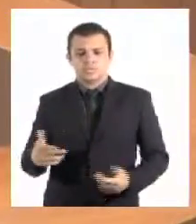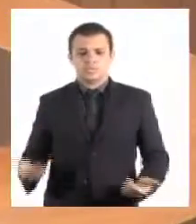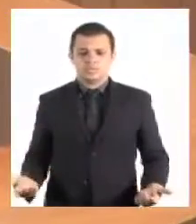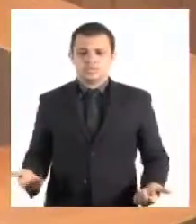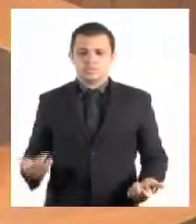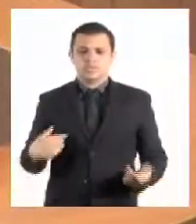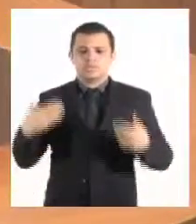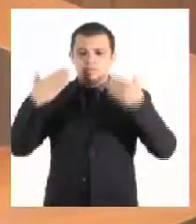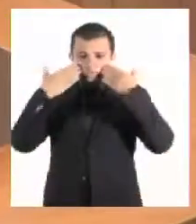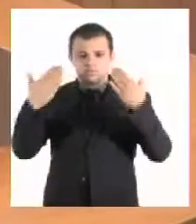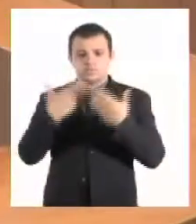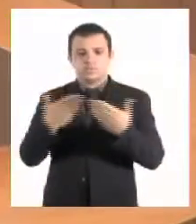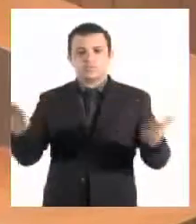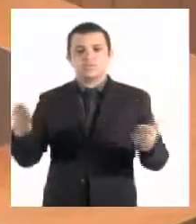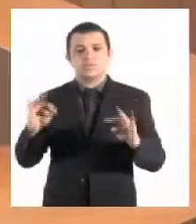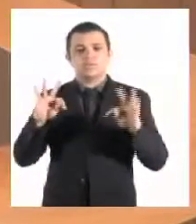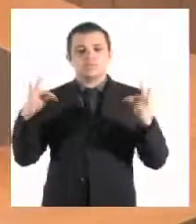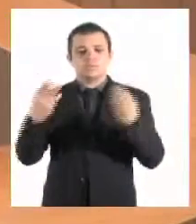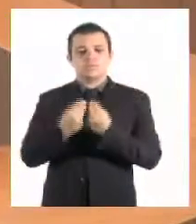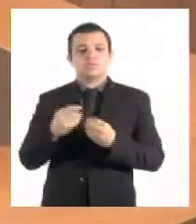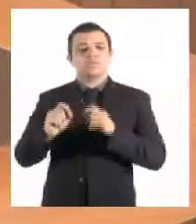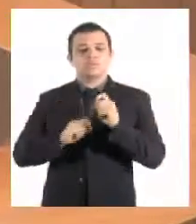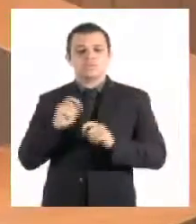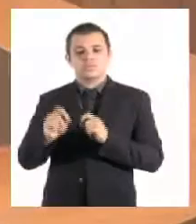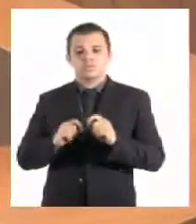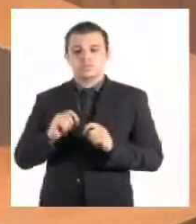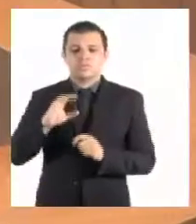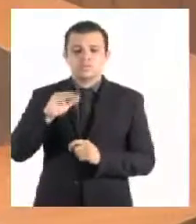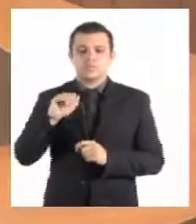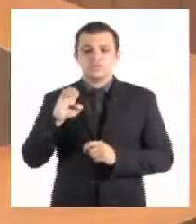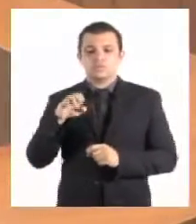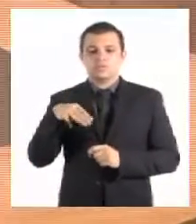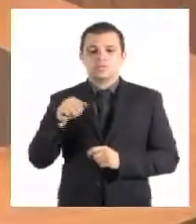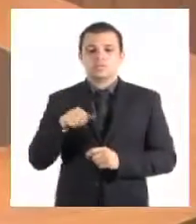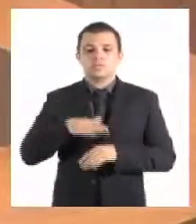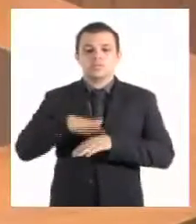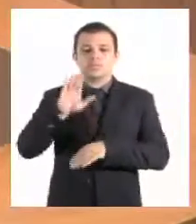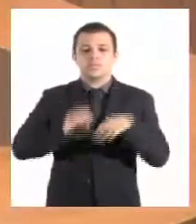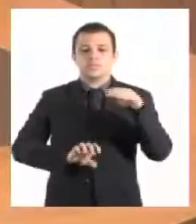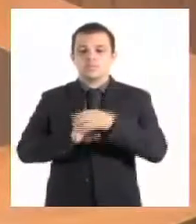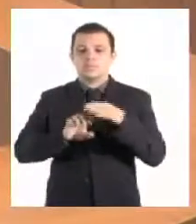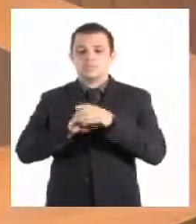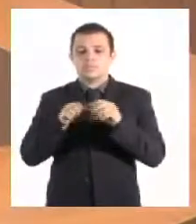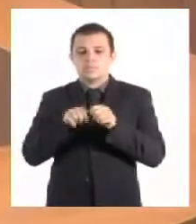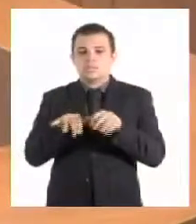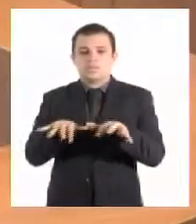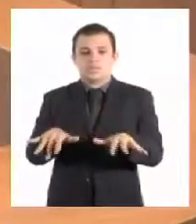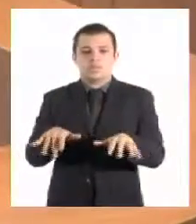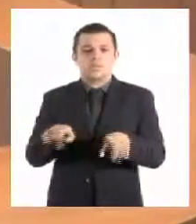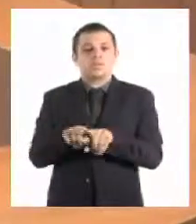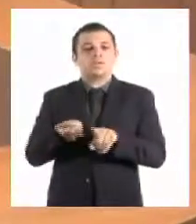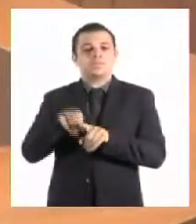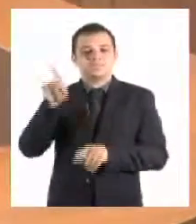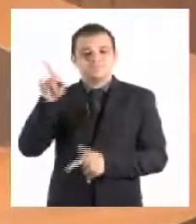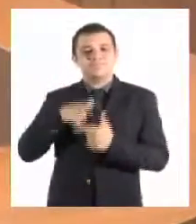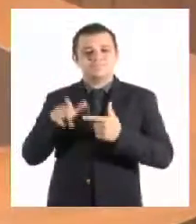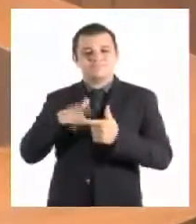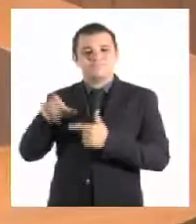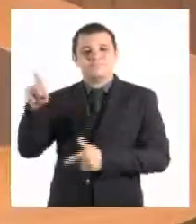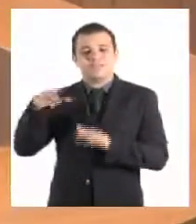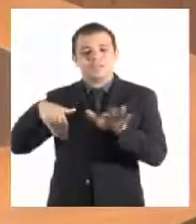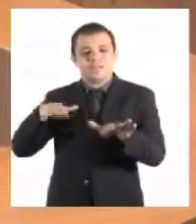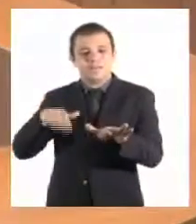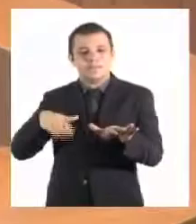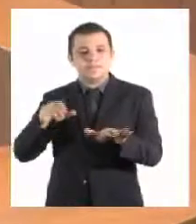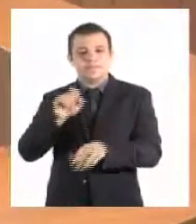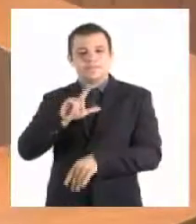mídia nacional? A CAEMA como a maior empresa poluidora. E aquela mancha preta na praia, nas praias de São Luís.